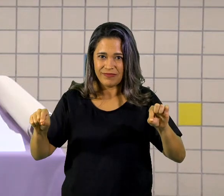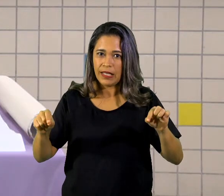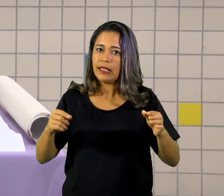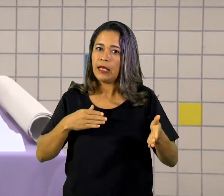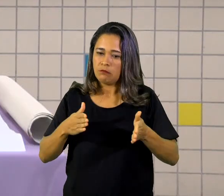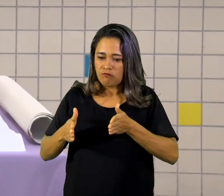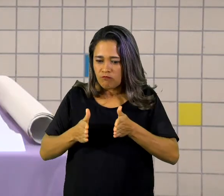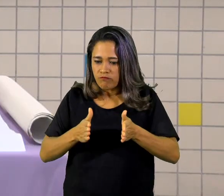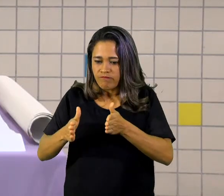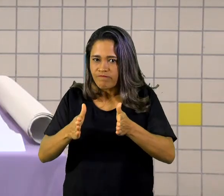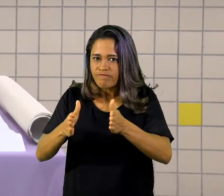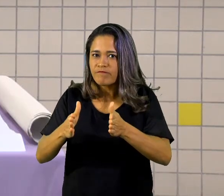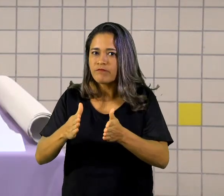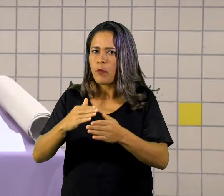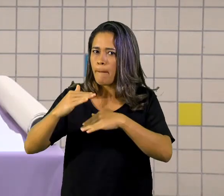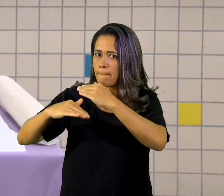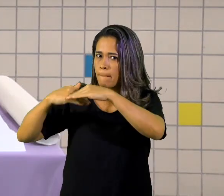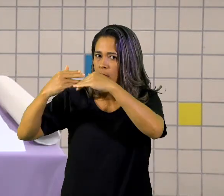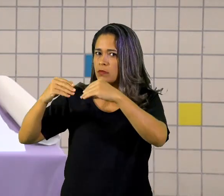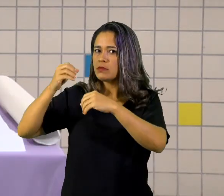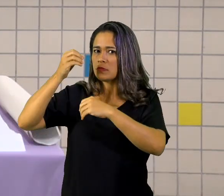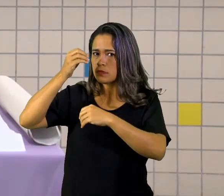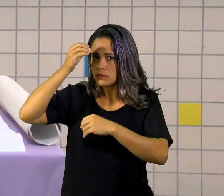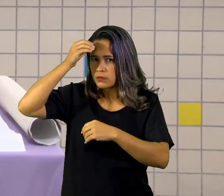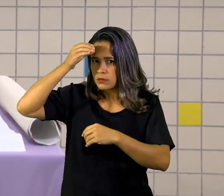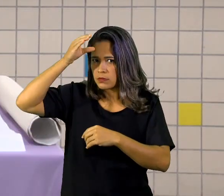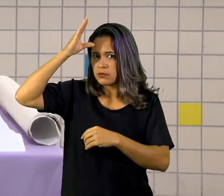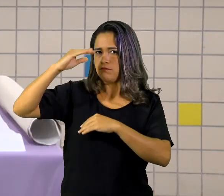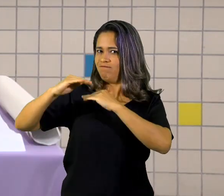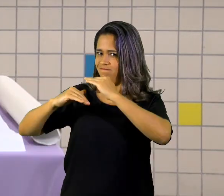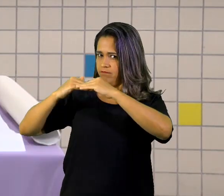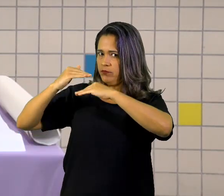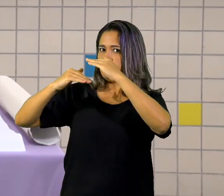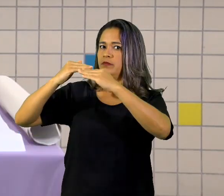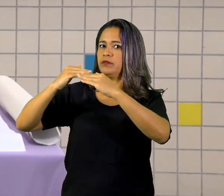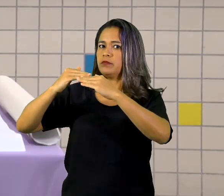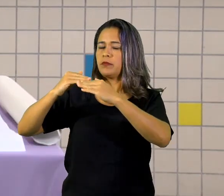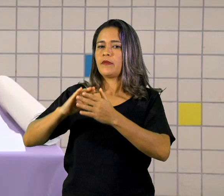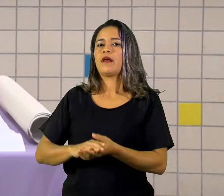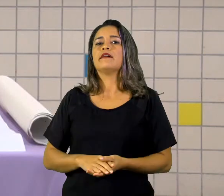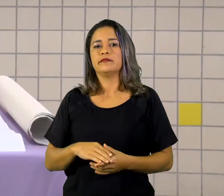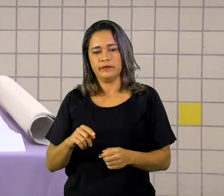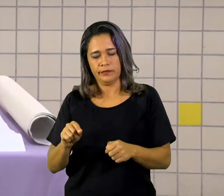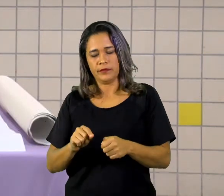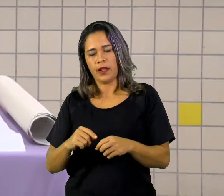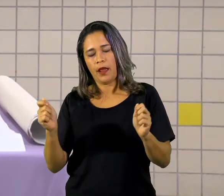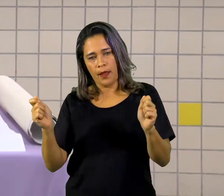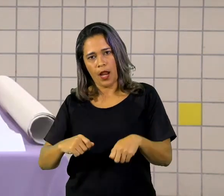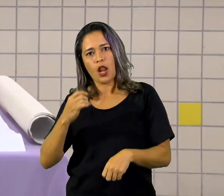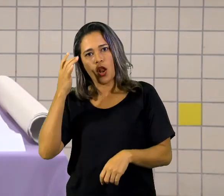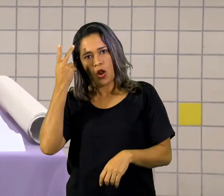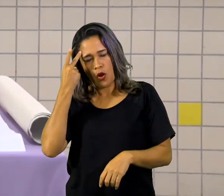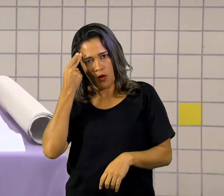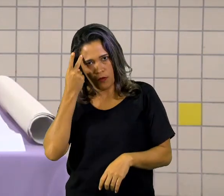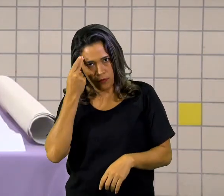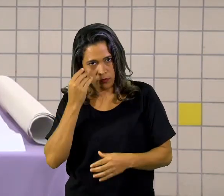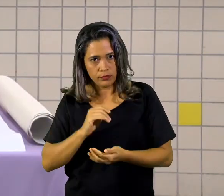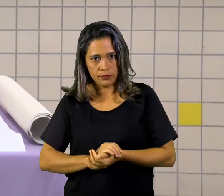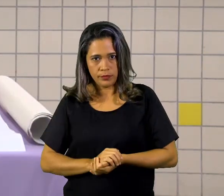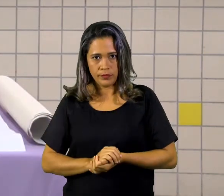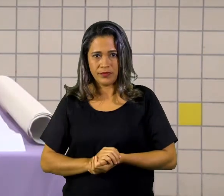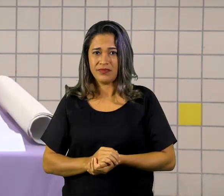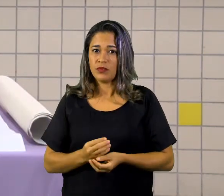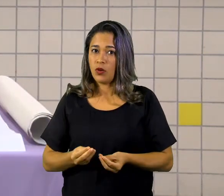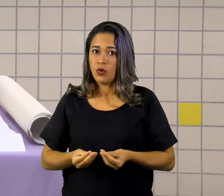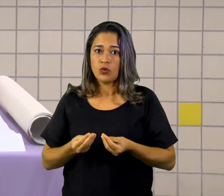processo de desenvolvimento. Não é bem uma dificuldade, mas faz parte do seu desenvolvimento. Então, os suportes que